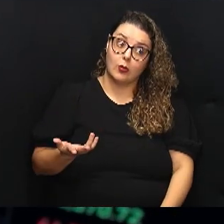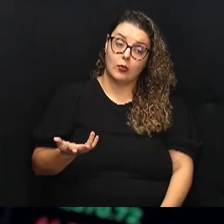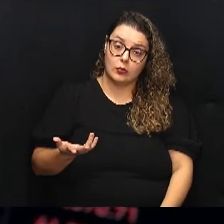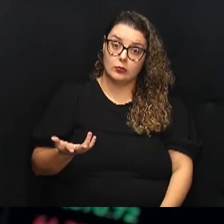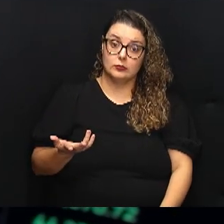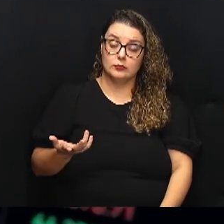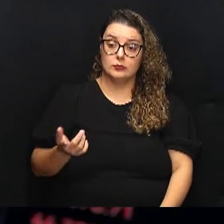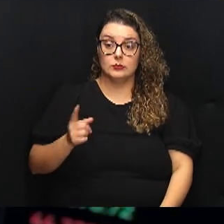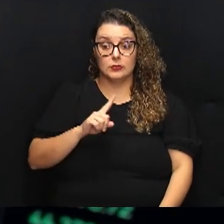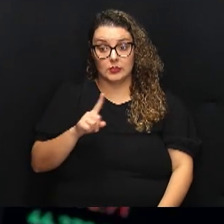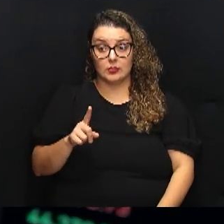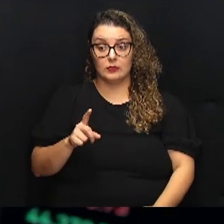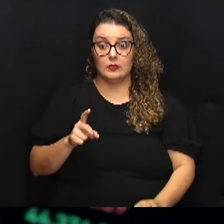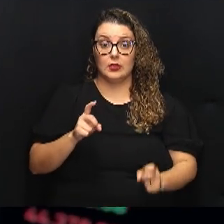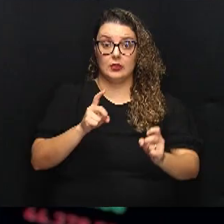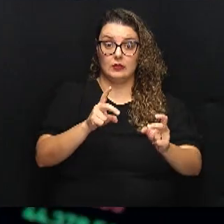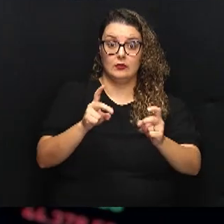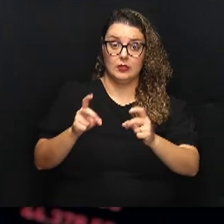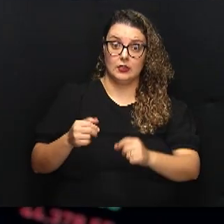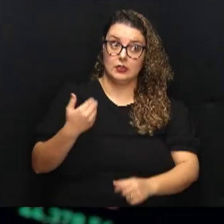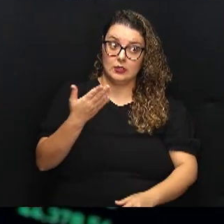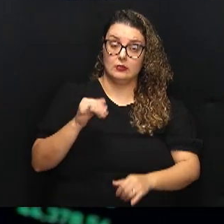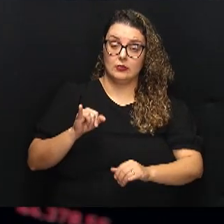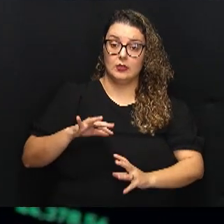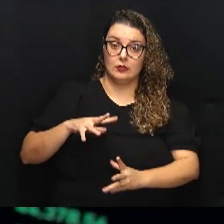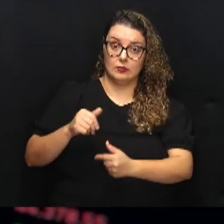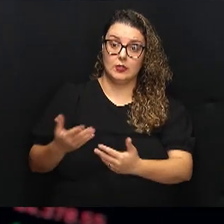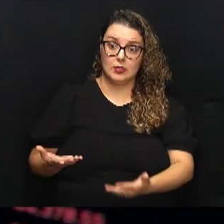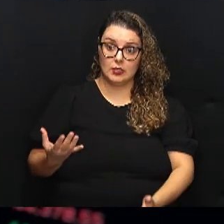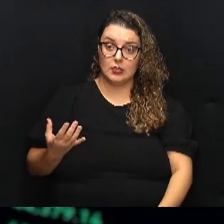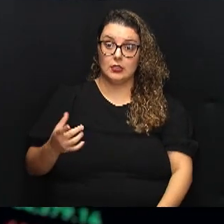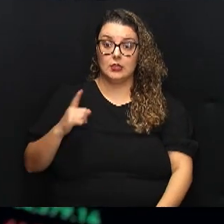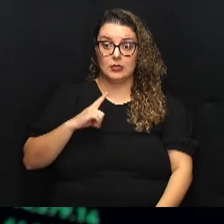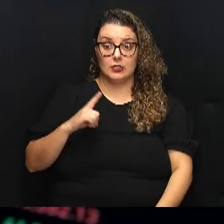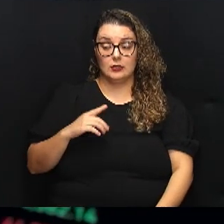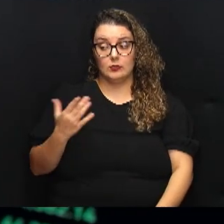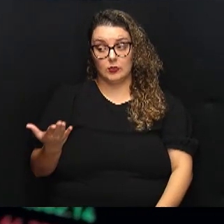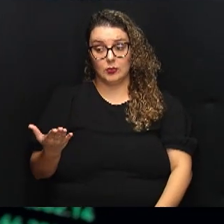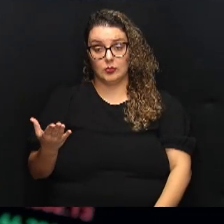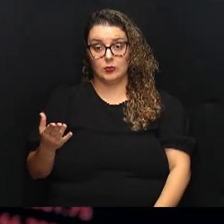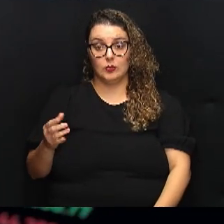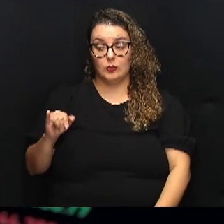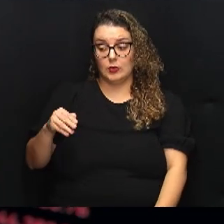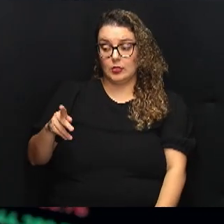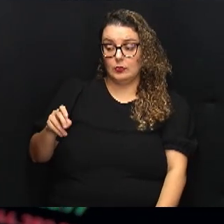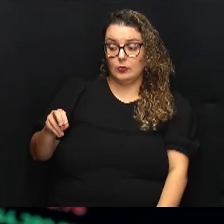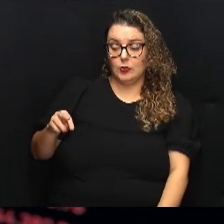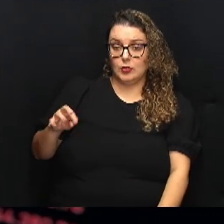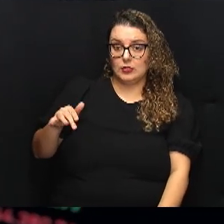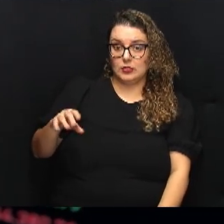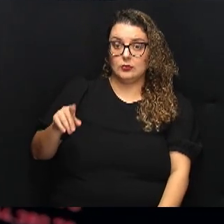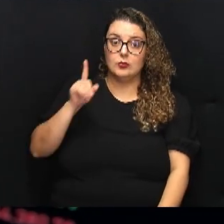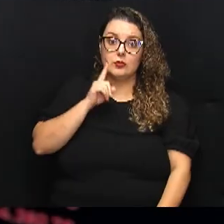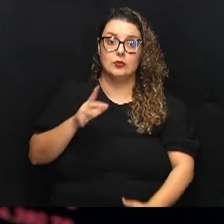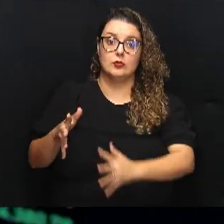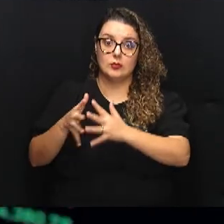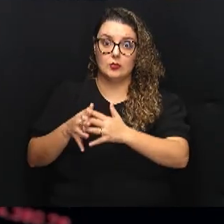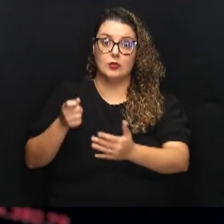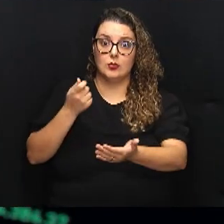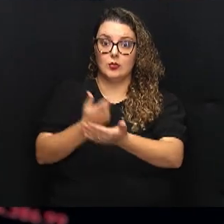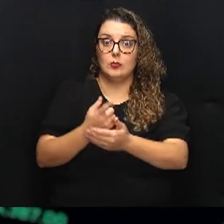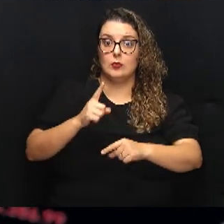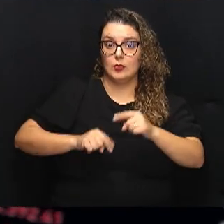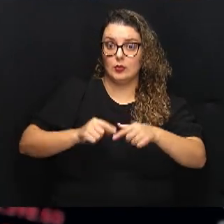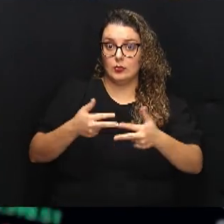inviabilizar a importação. E, obviamente, se nós temos de um lado o importador, Estados Unidos, comprando os produtos brasileiros